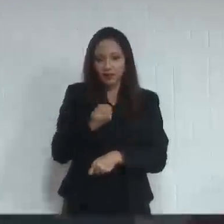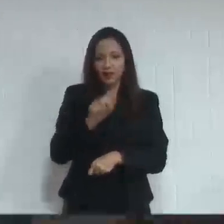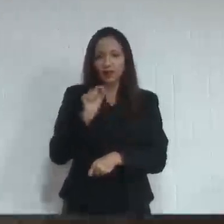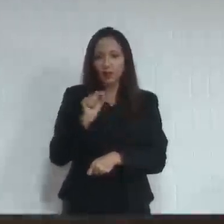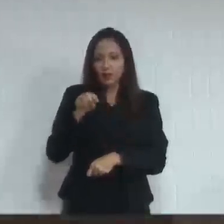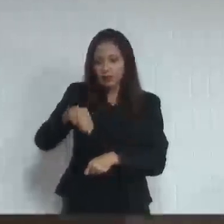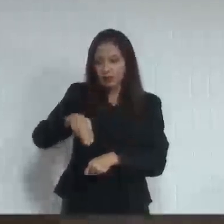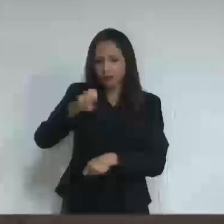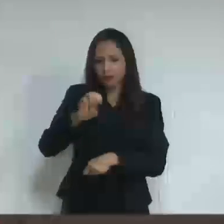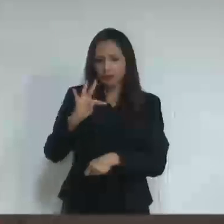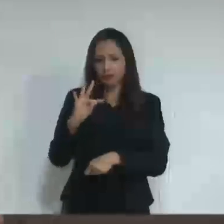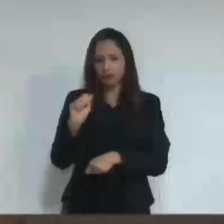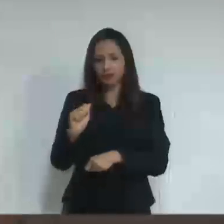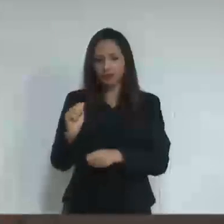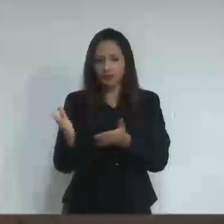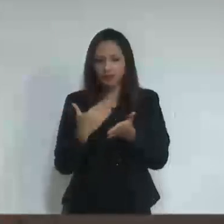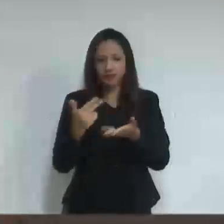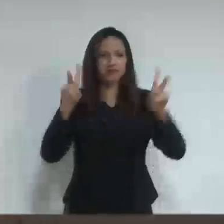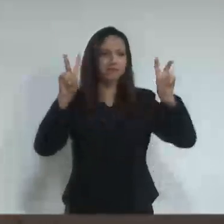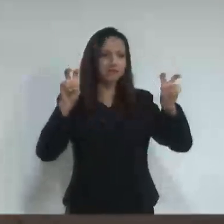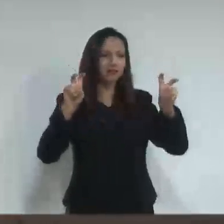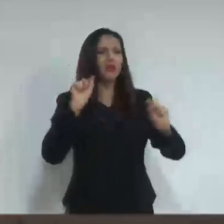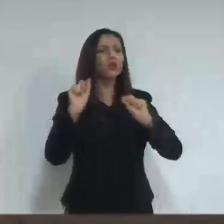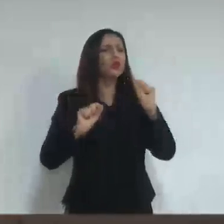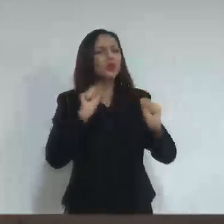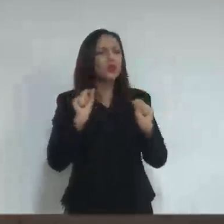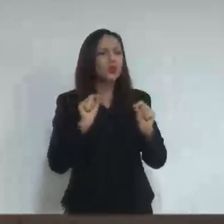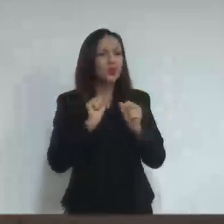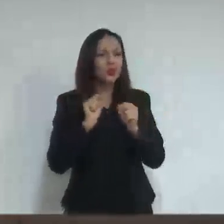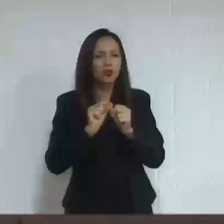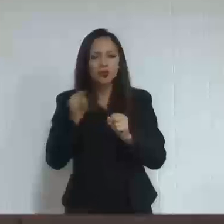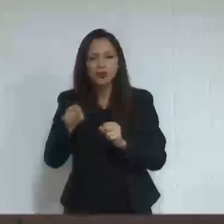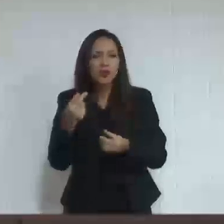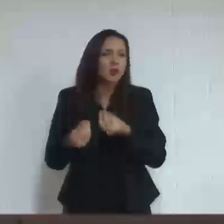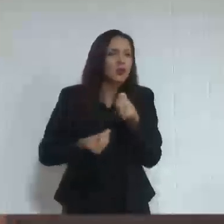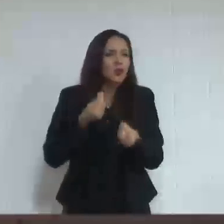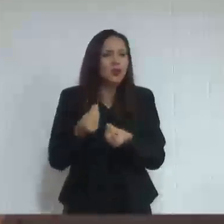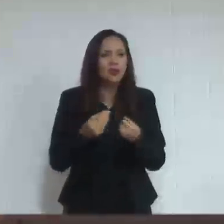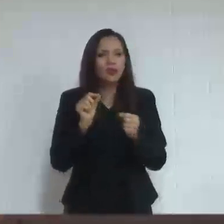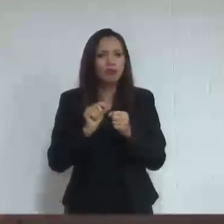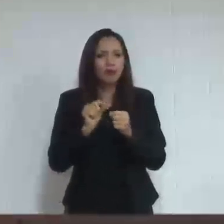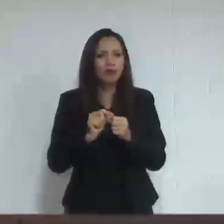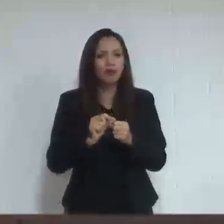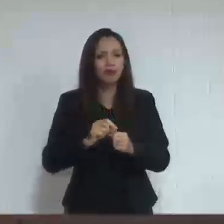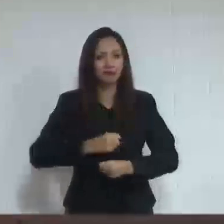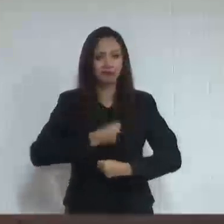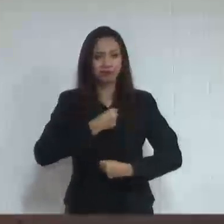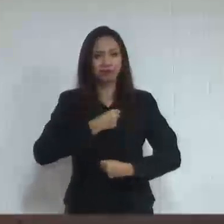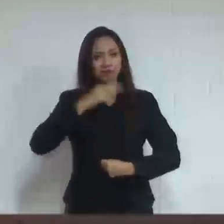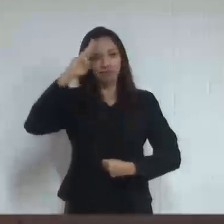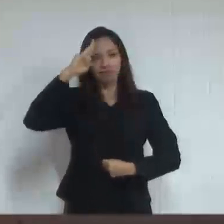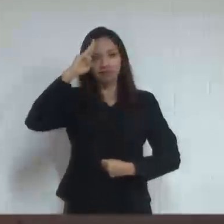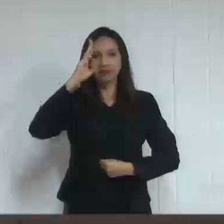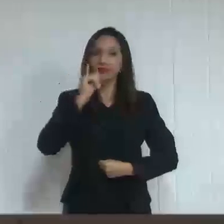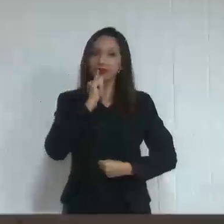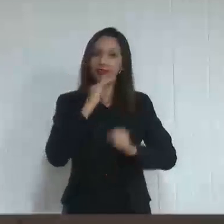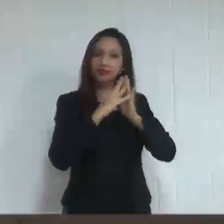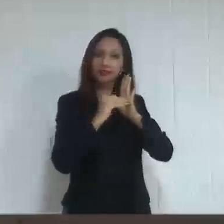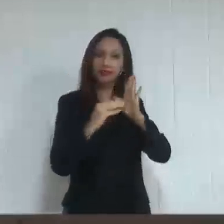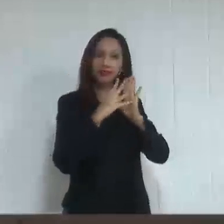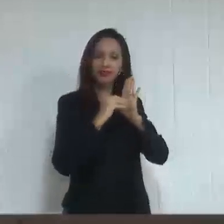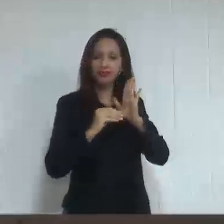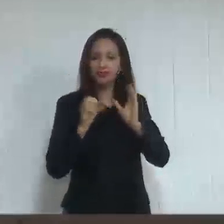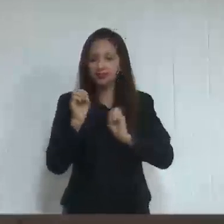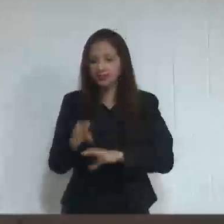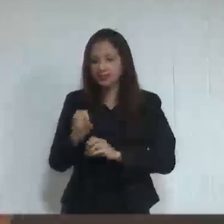O que esse livro pensa? Não é? Ele pergunta o que fazer e como fazer. Então, os escoteiros são um exemplo do que fazer, por exemplo, com as crianças